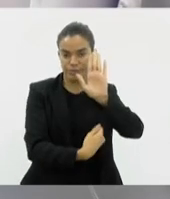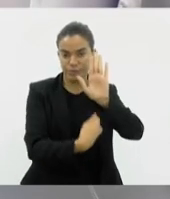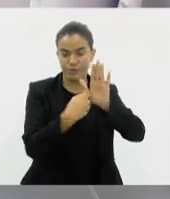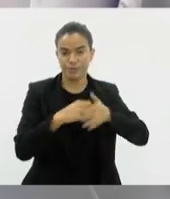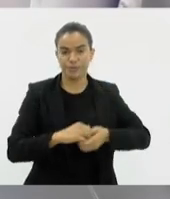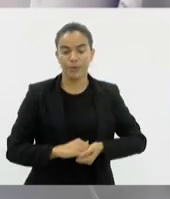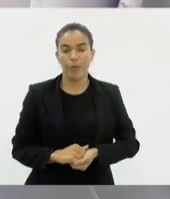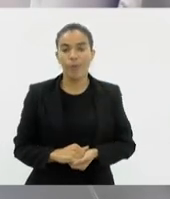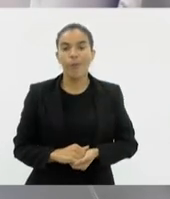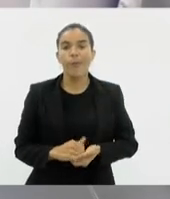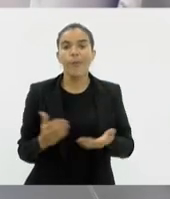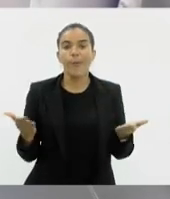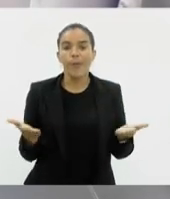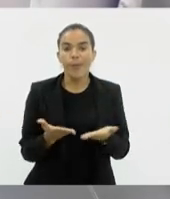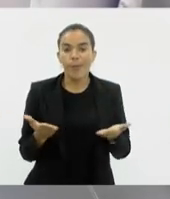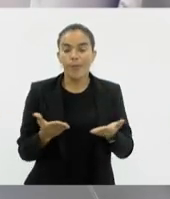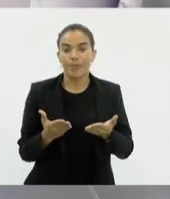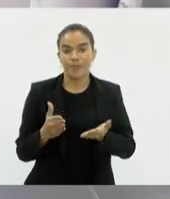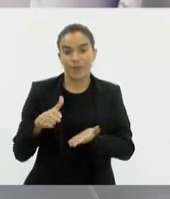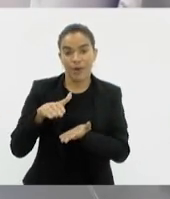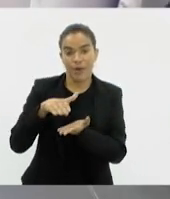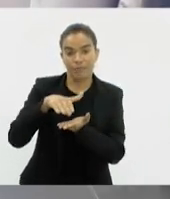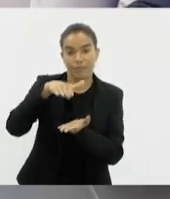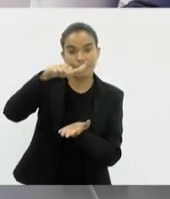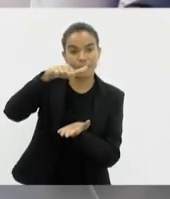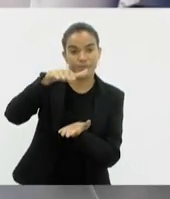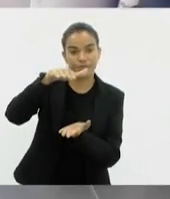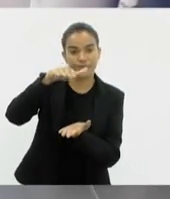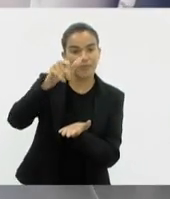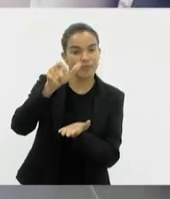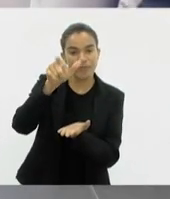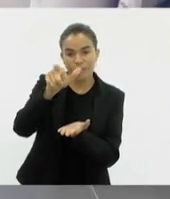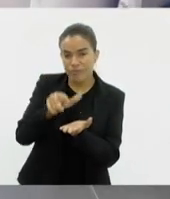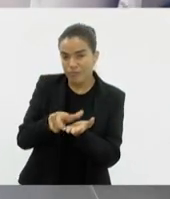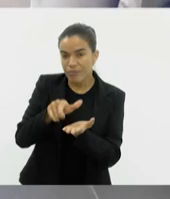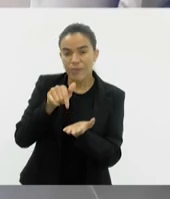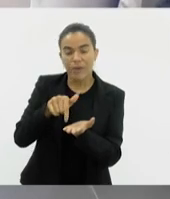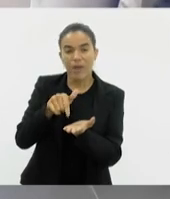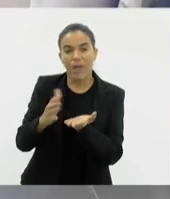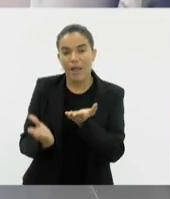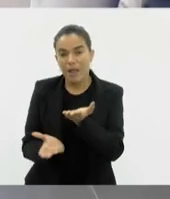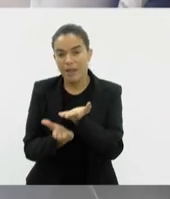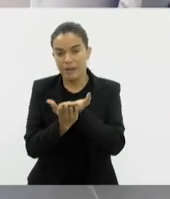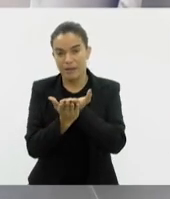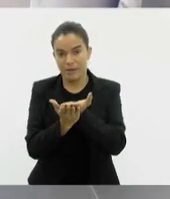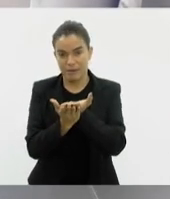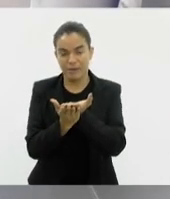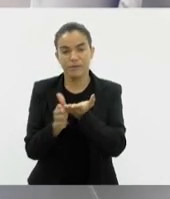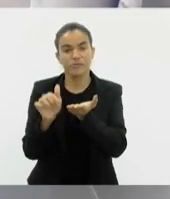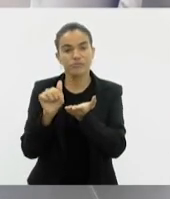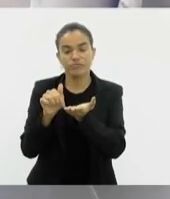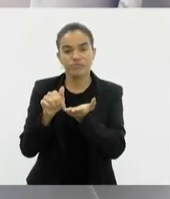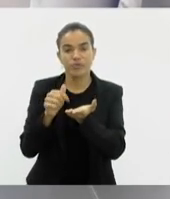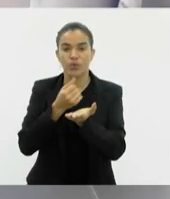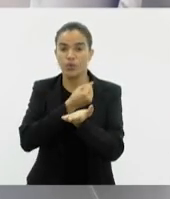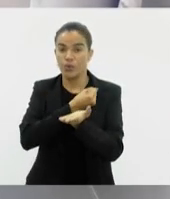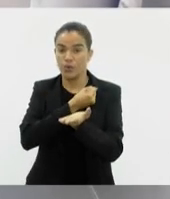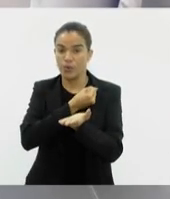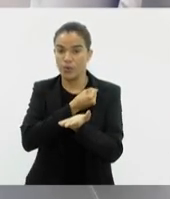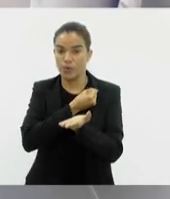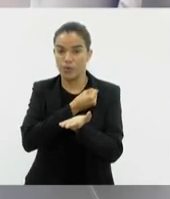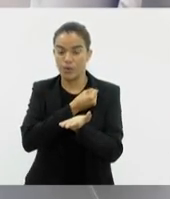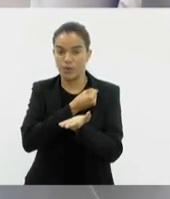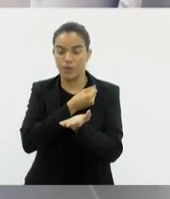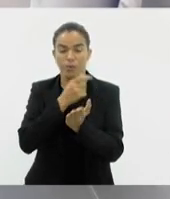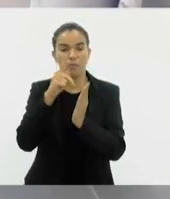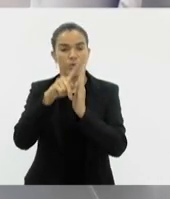Vamos, então, ao bloco das... Vamos, então, ao bloco das anexações, que vai... é